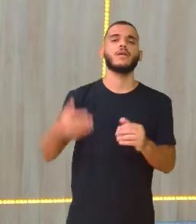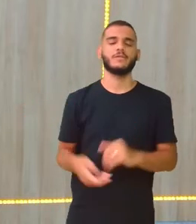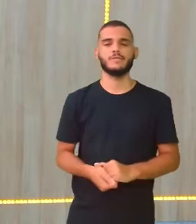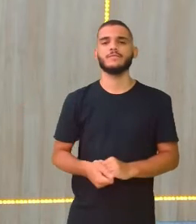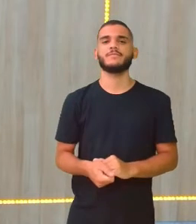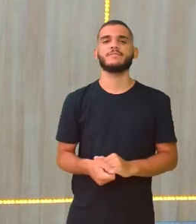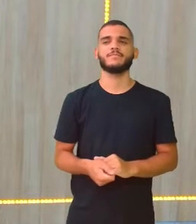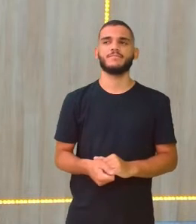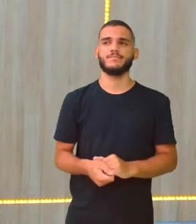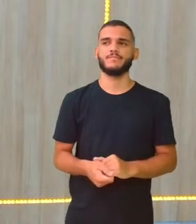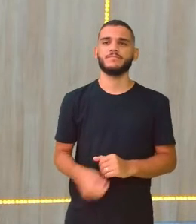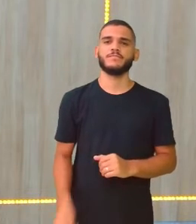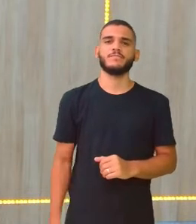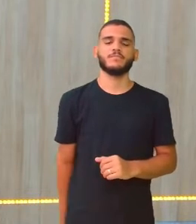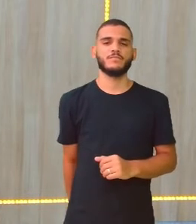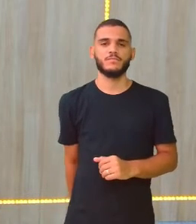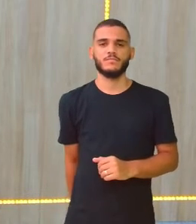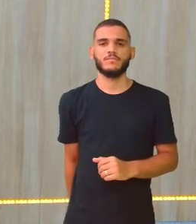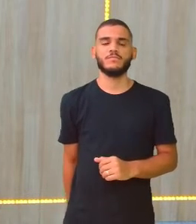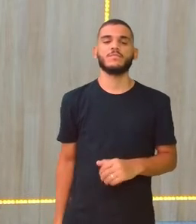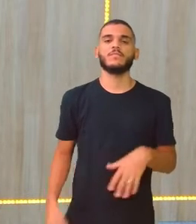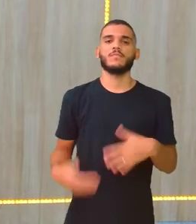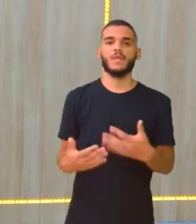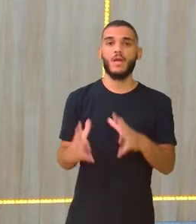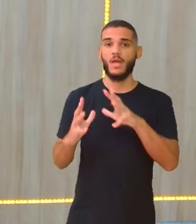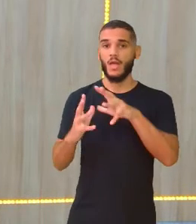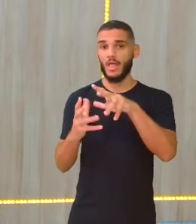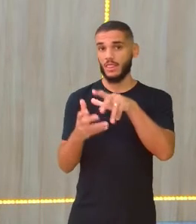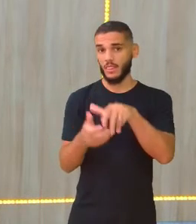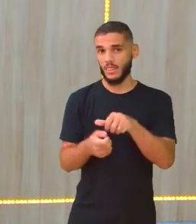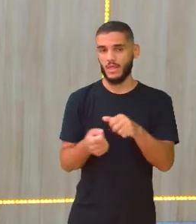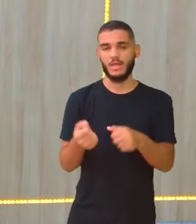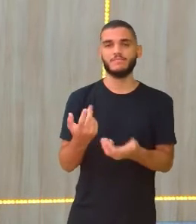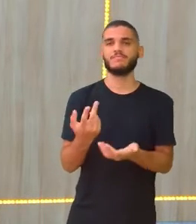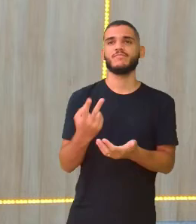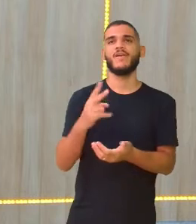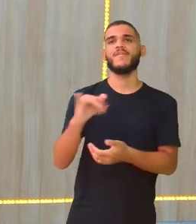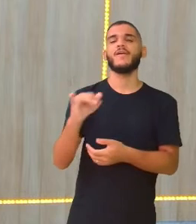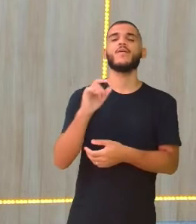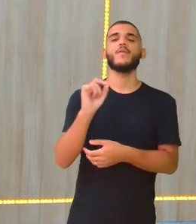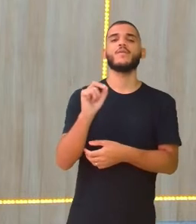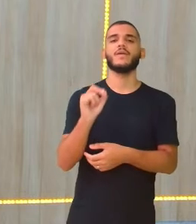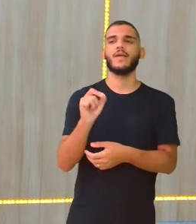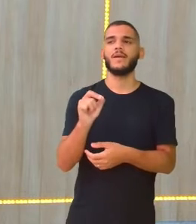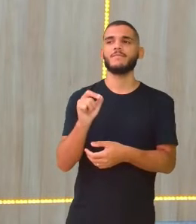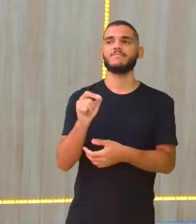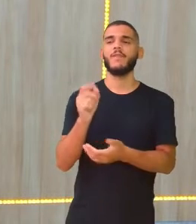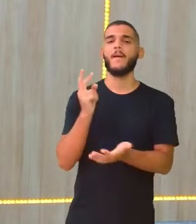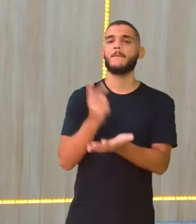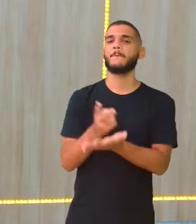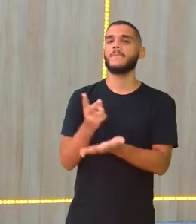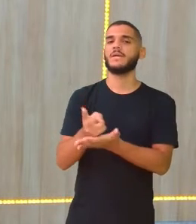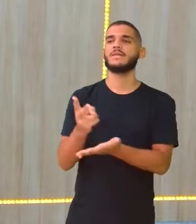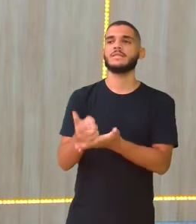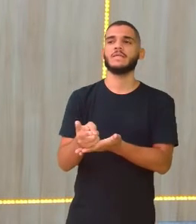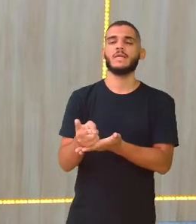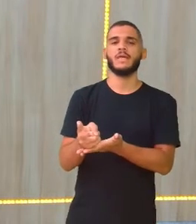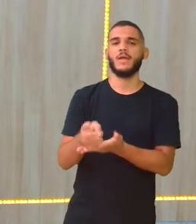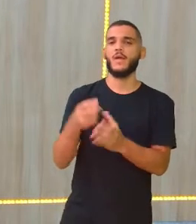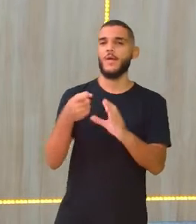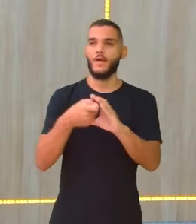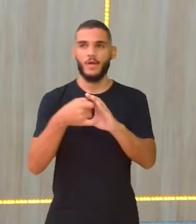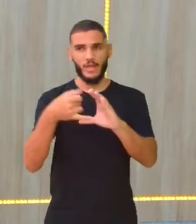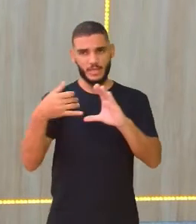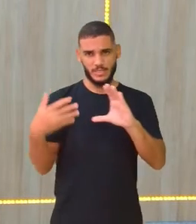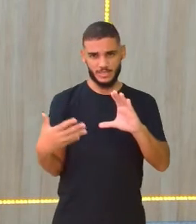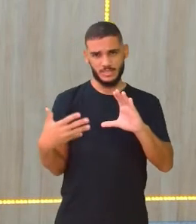toda, o planeta Terra ele não vai se manter estaticamente com essa característica